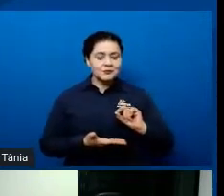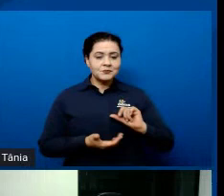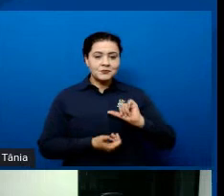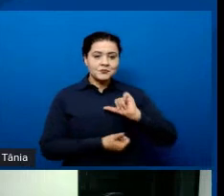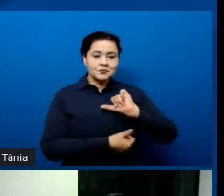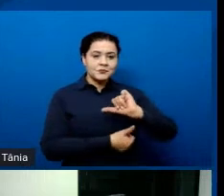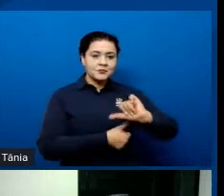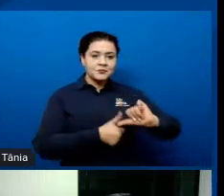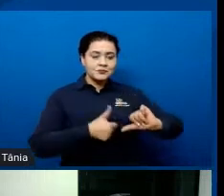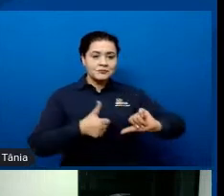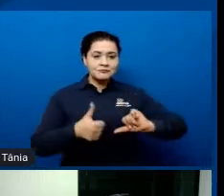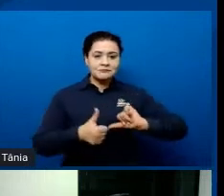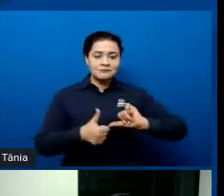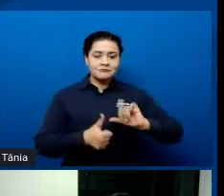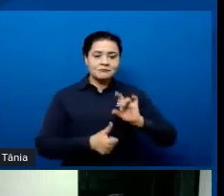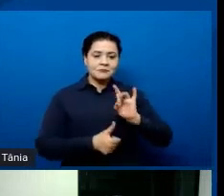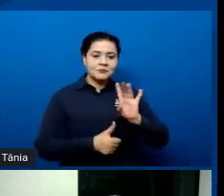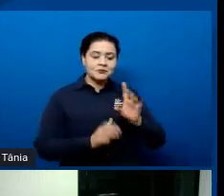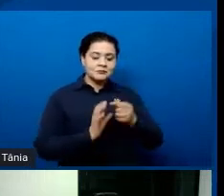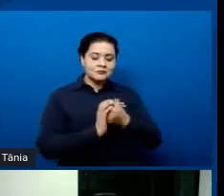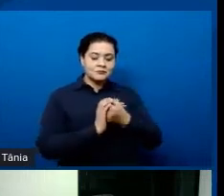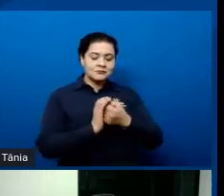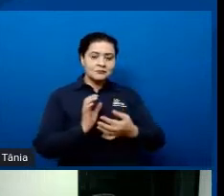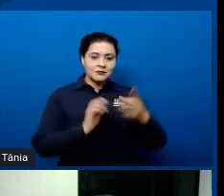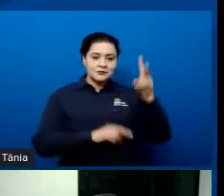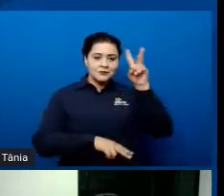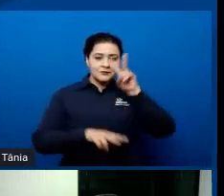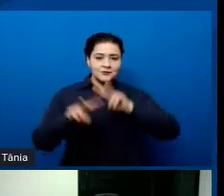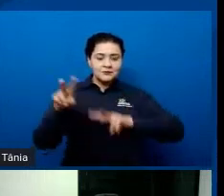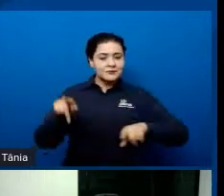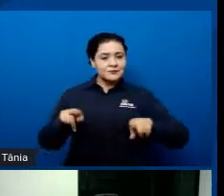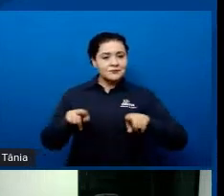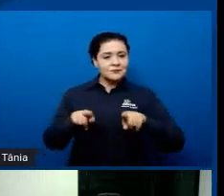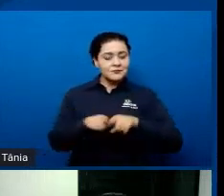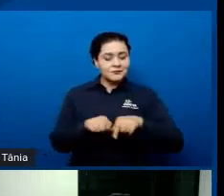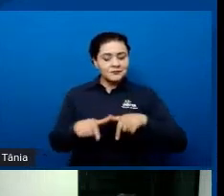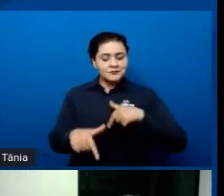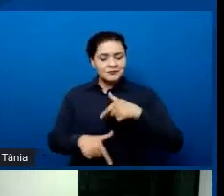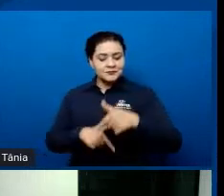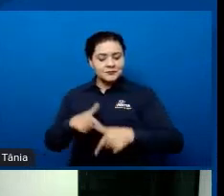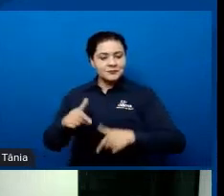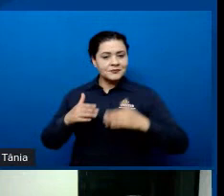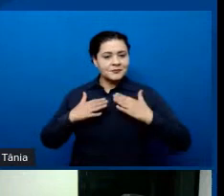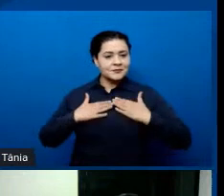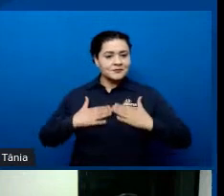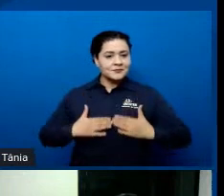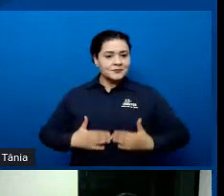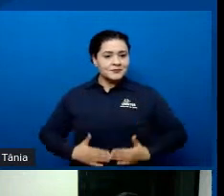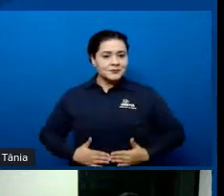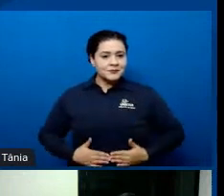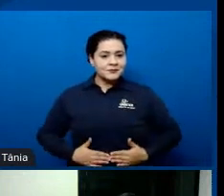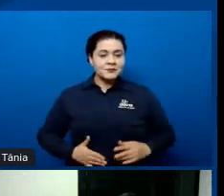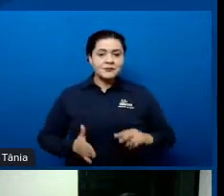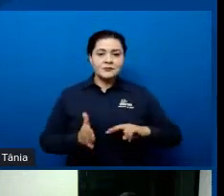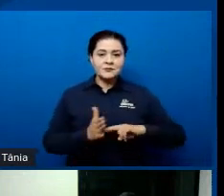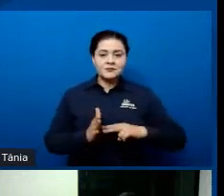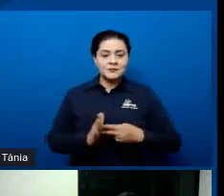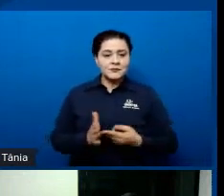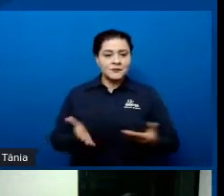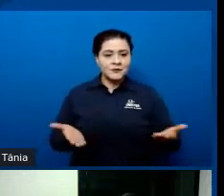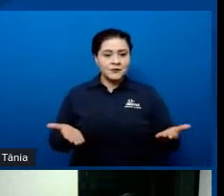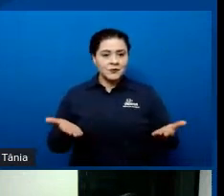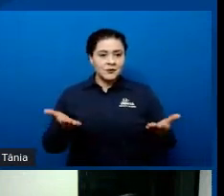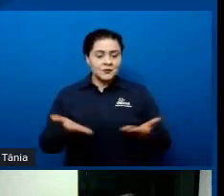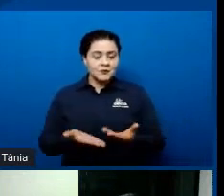né, apenas o aspecto visual e vai também trabalhar o aspecto físico. Isso quer dizer o quê? Hoje, para você operar